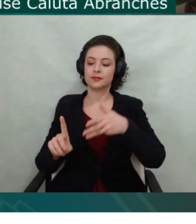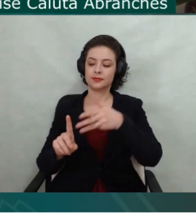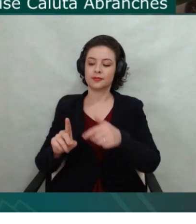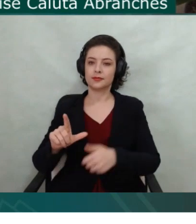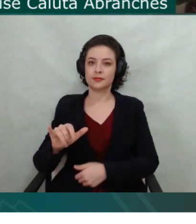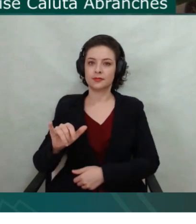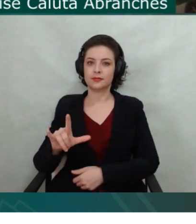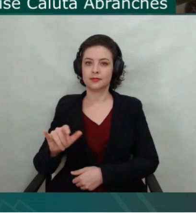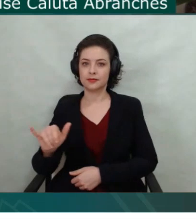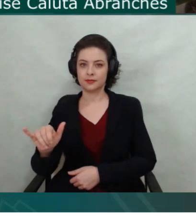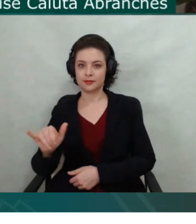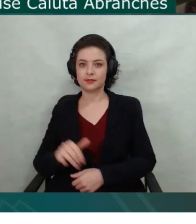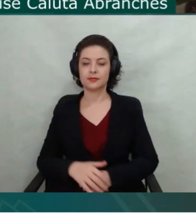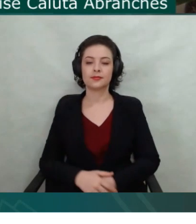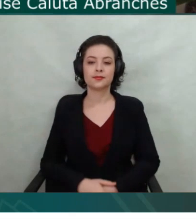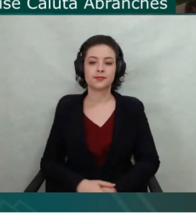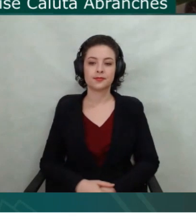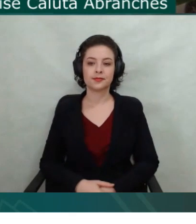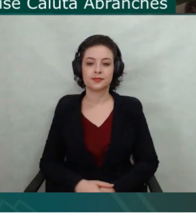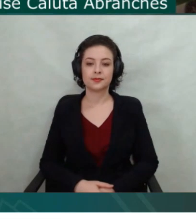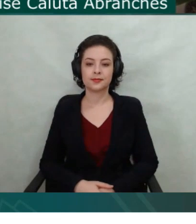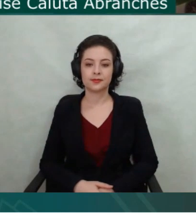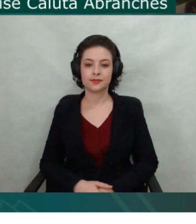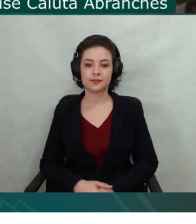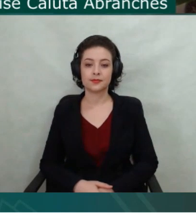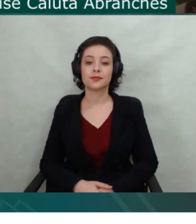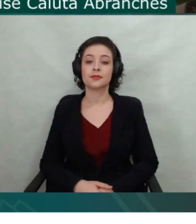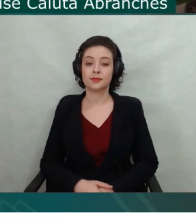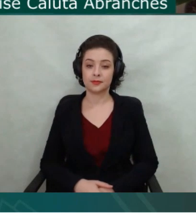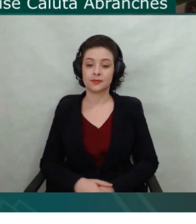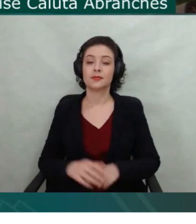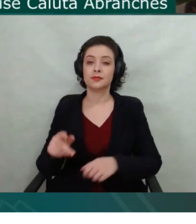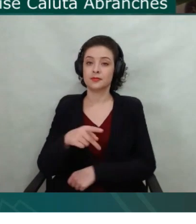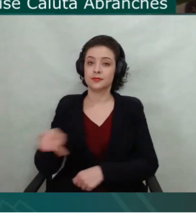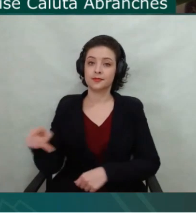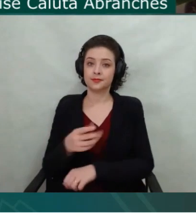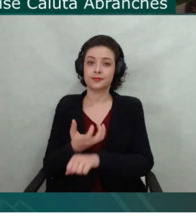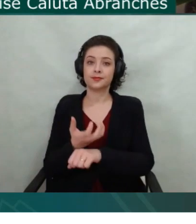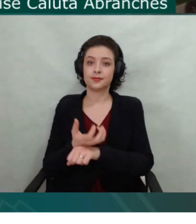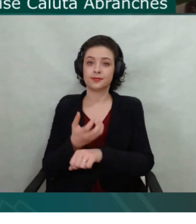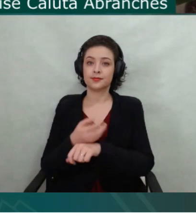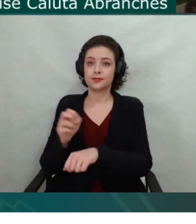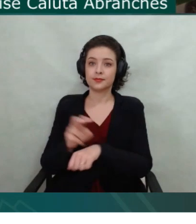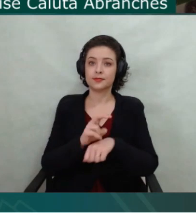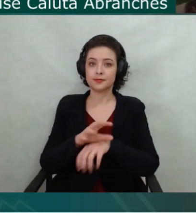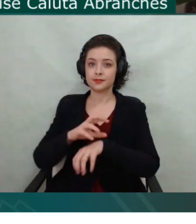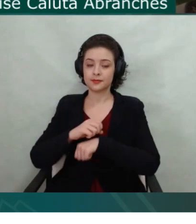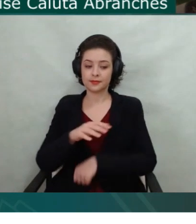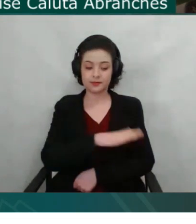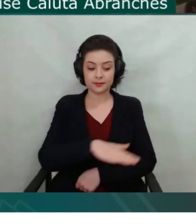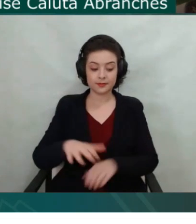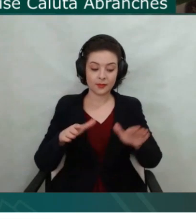Wex. Professora Lili é professora da disciplina de Infectologia Pediátrica da Escola